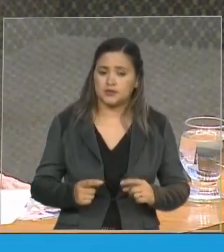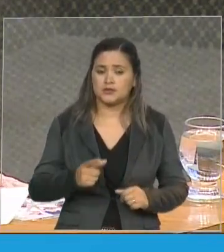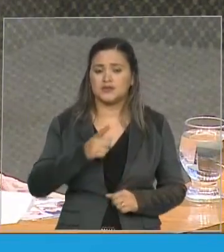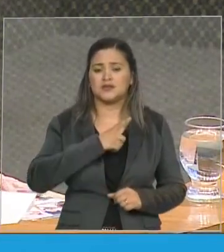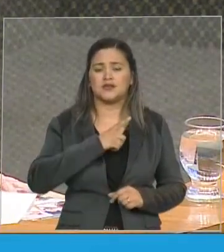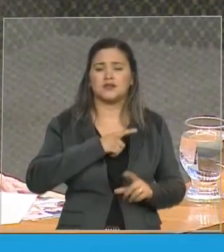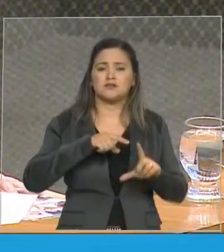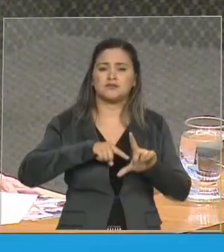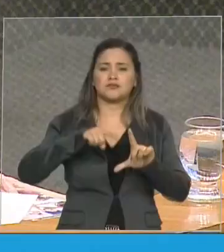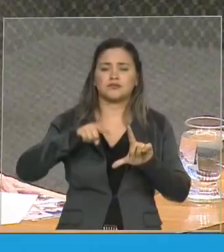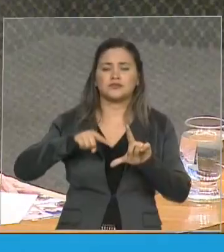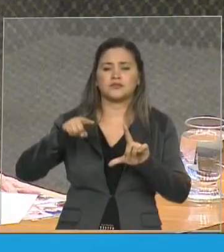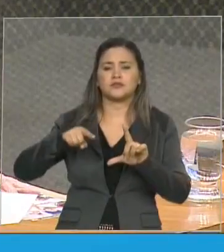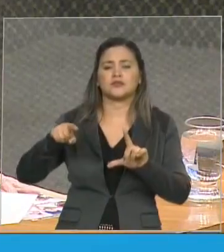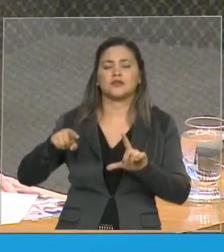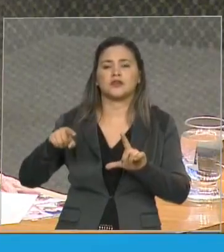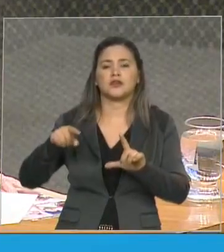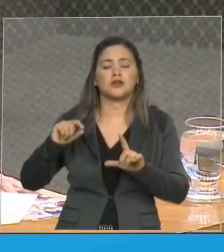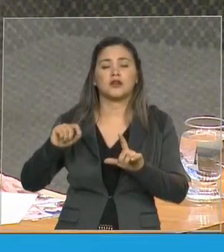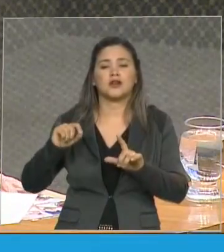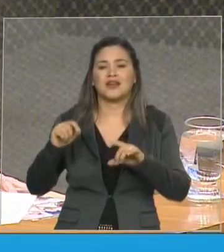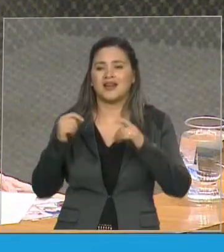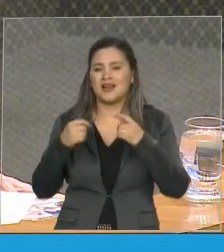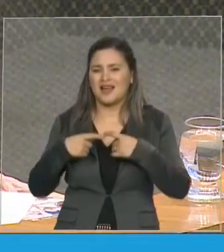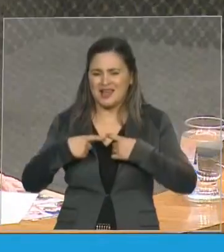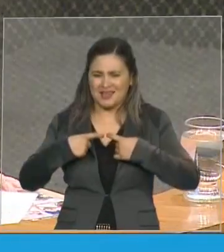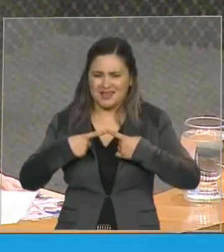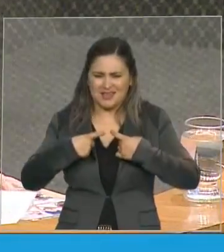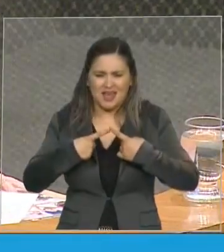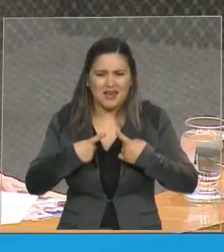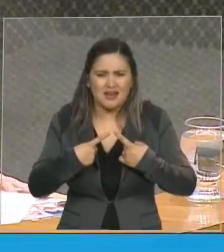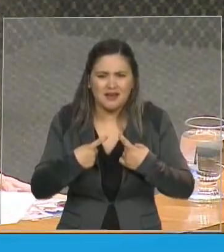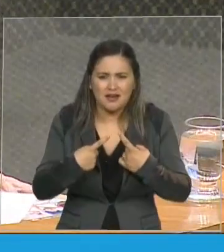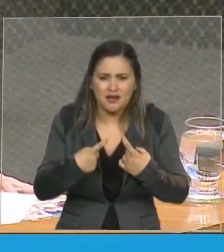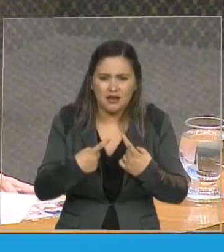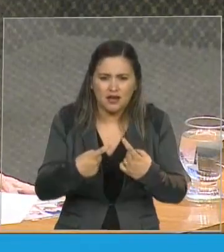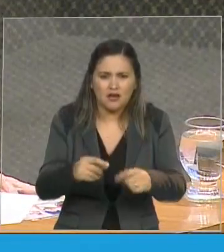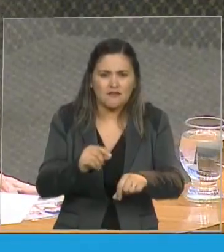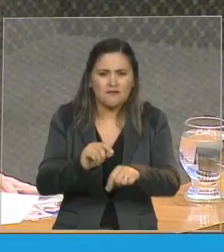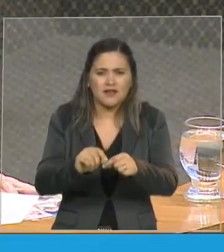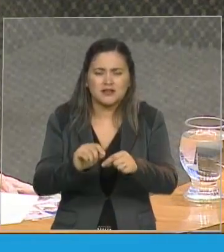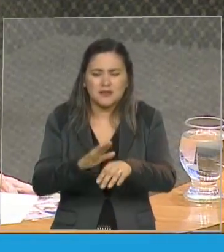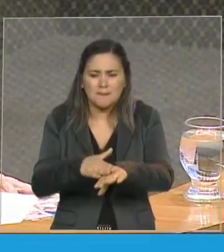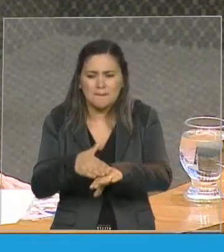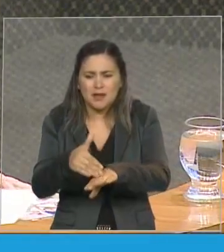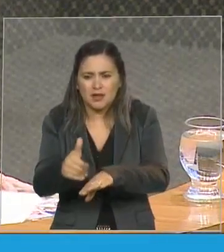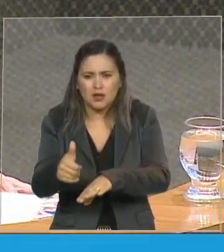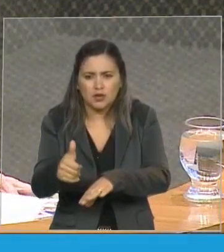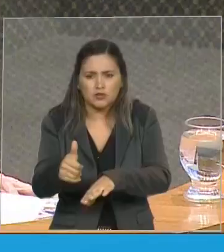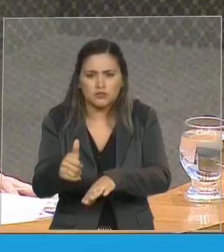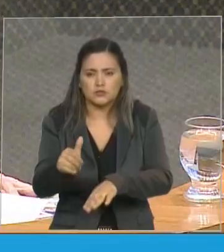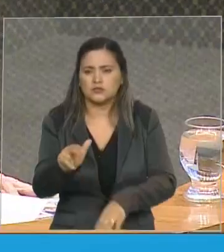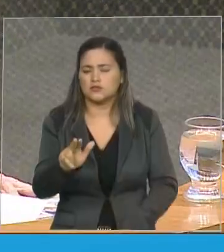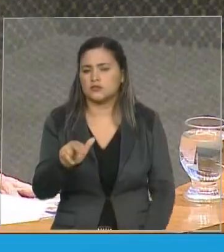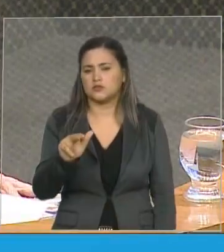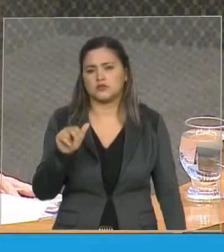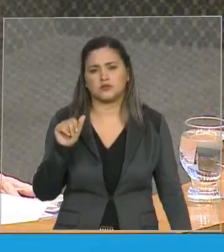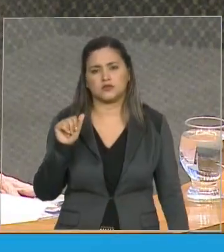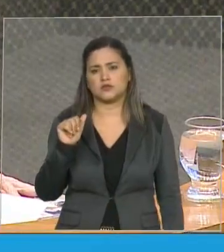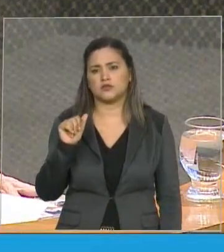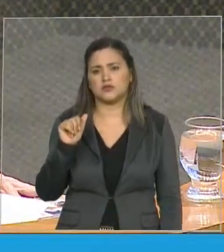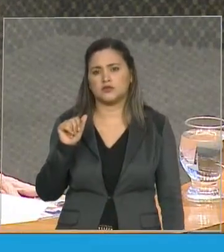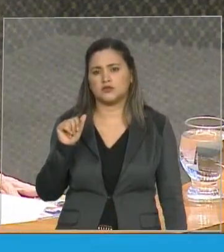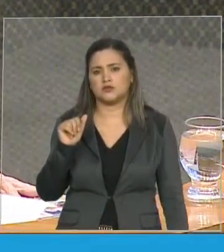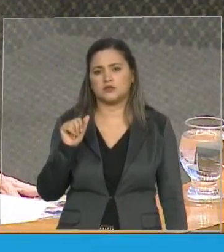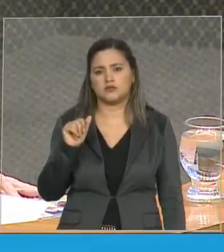A guerra nunca resolveu coisíssima nenhuma no mundo. E aqui eu posso citar um papa